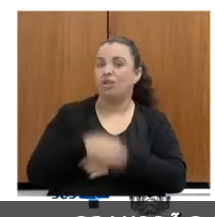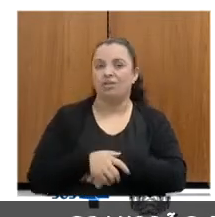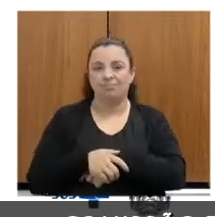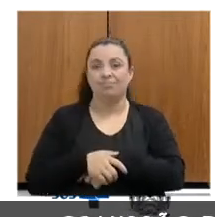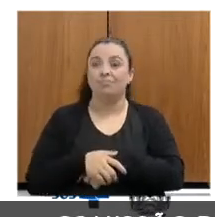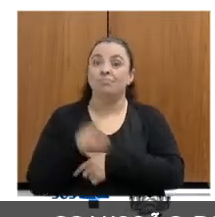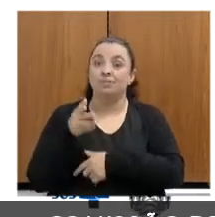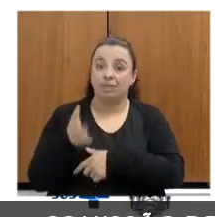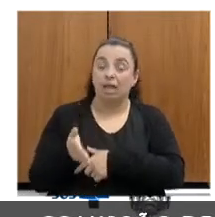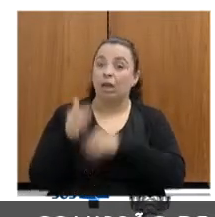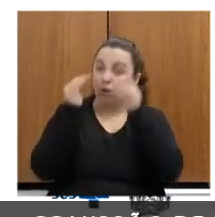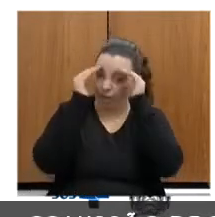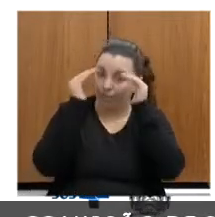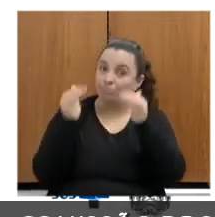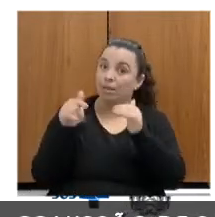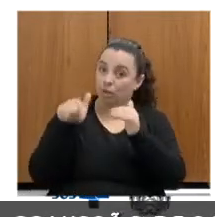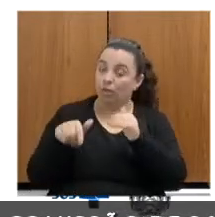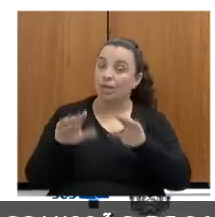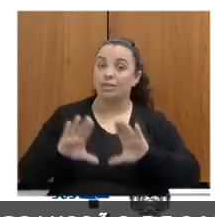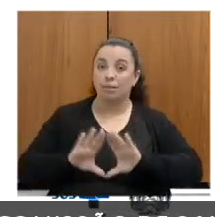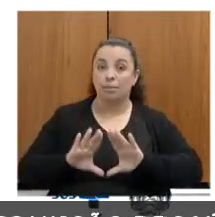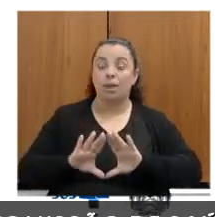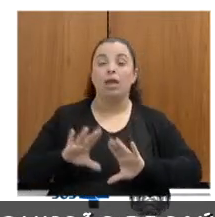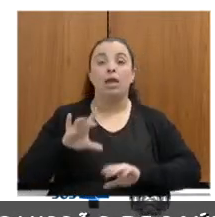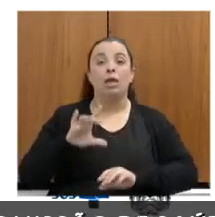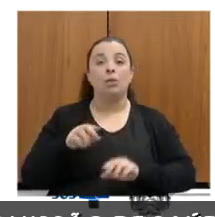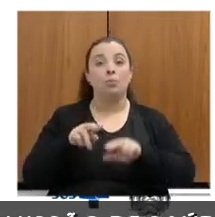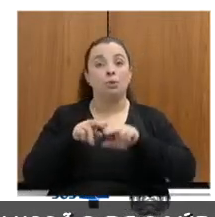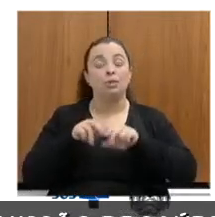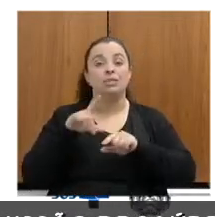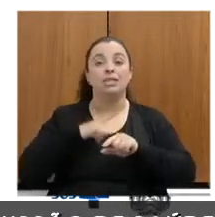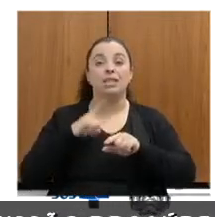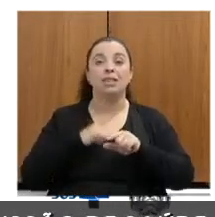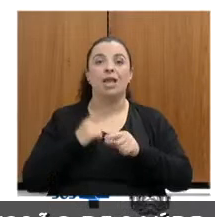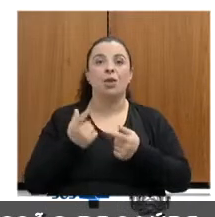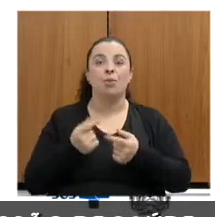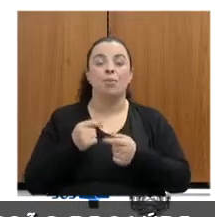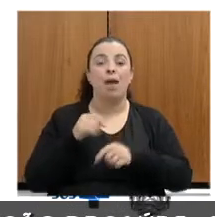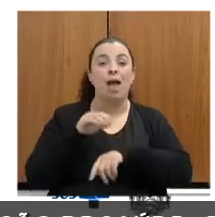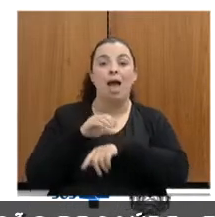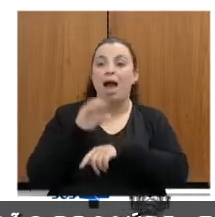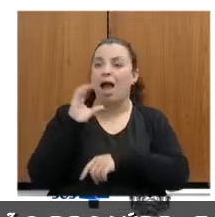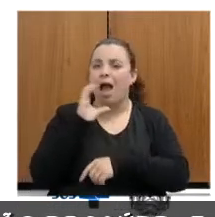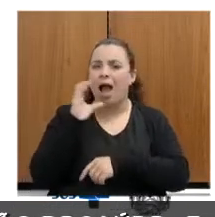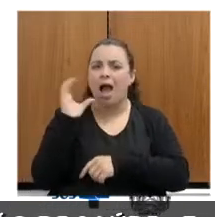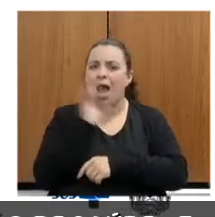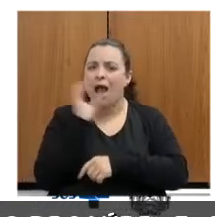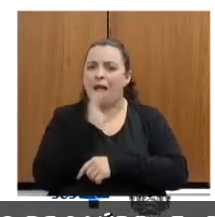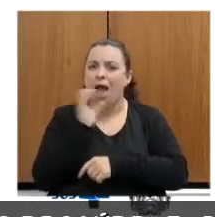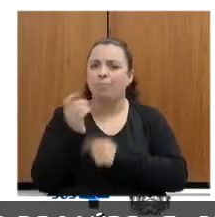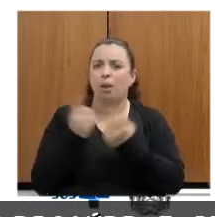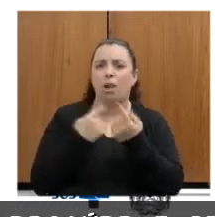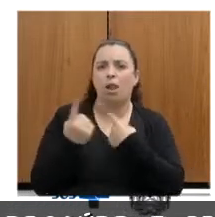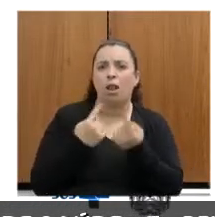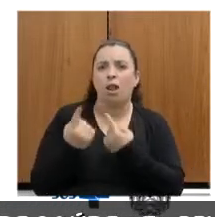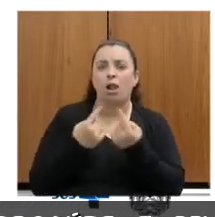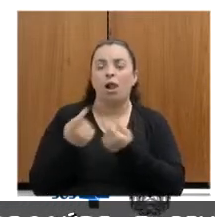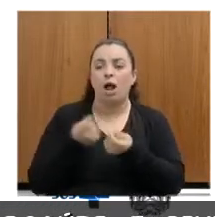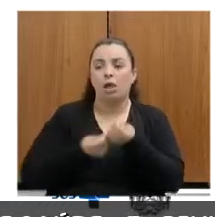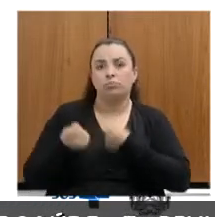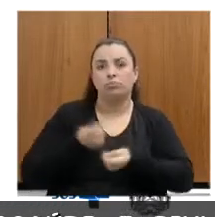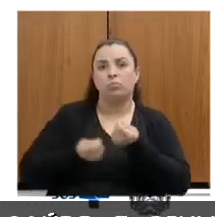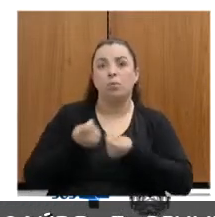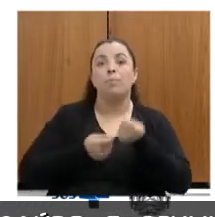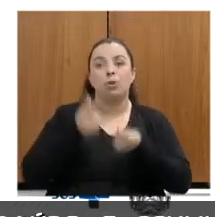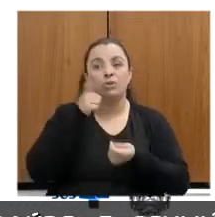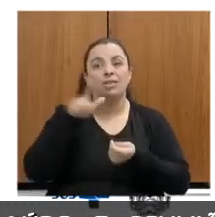essa casa Assembleia Nós criamos um fluxo muito rápido para que essas emendas chegam mais rápido